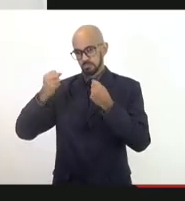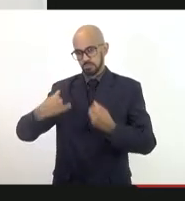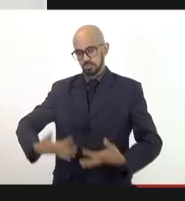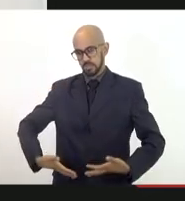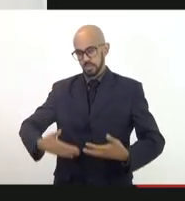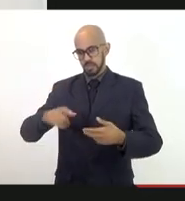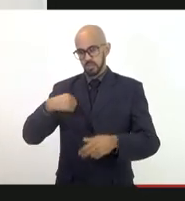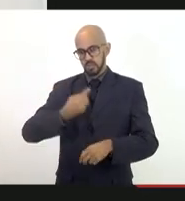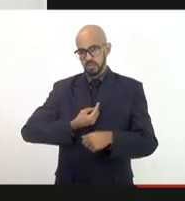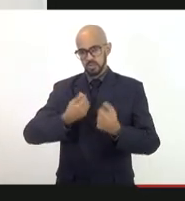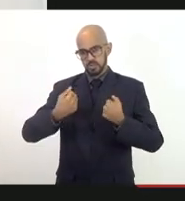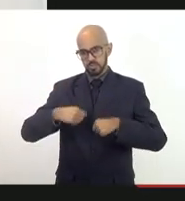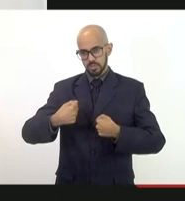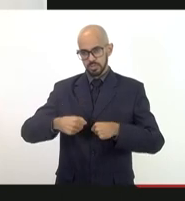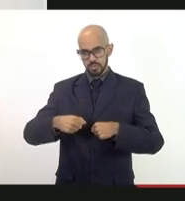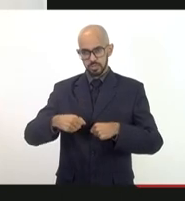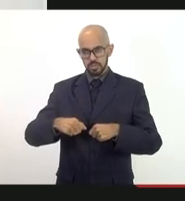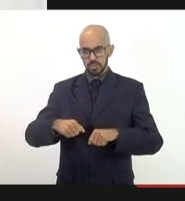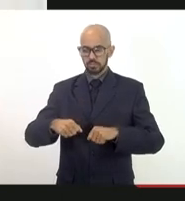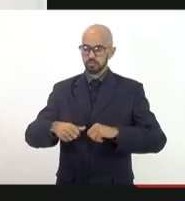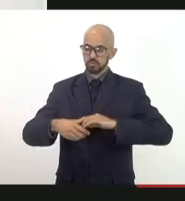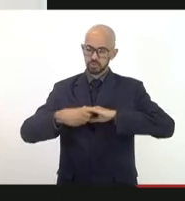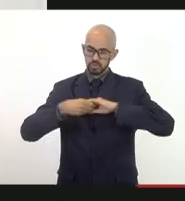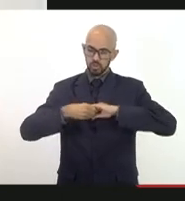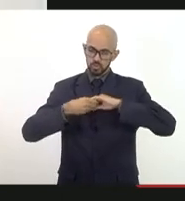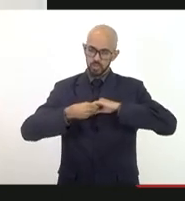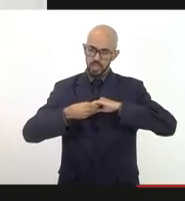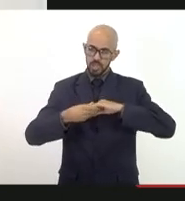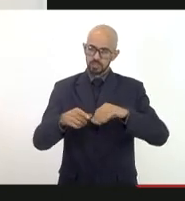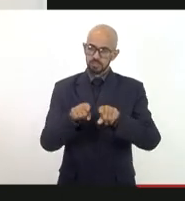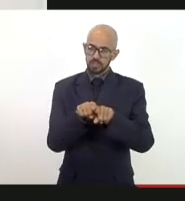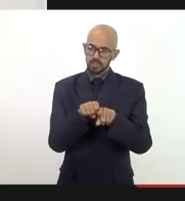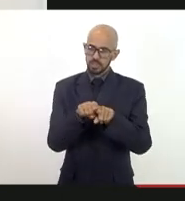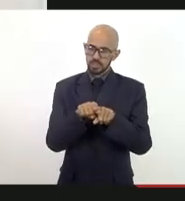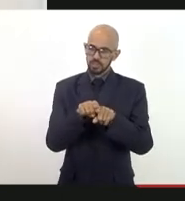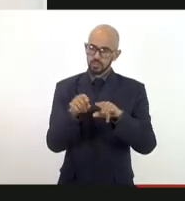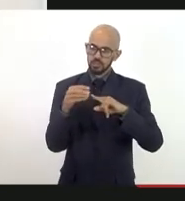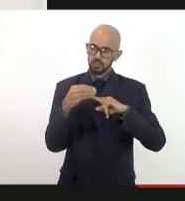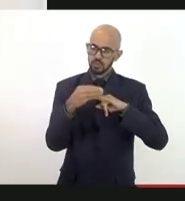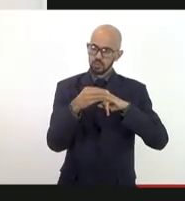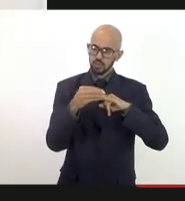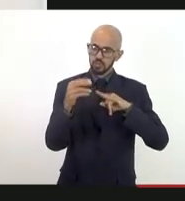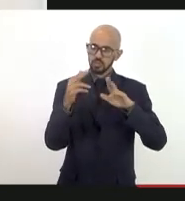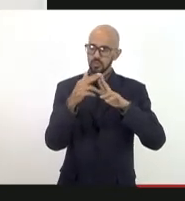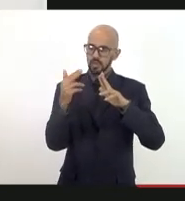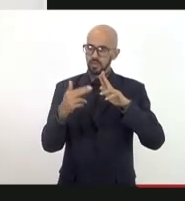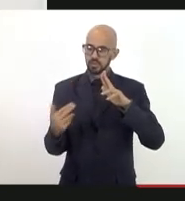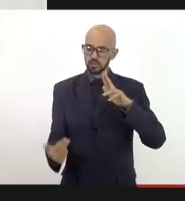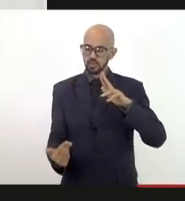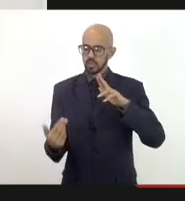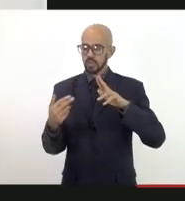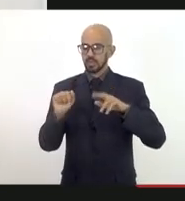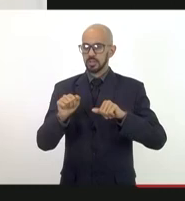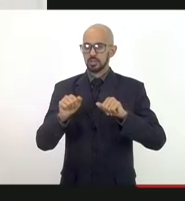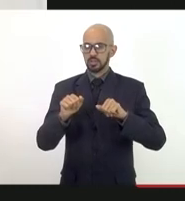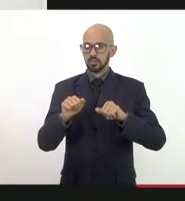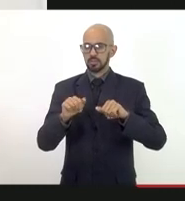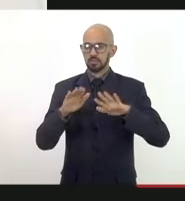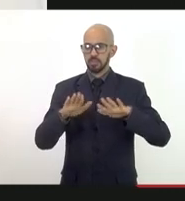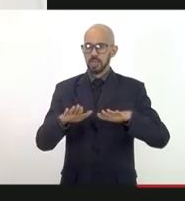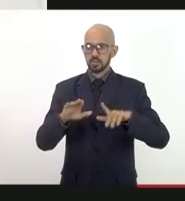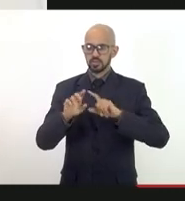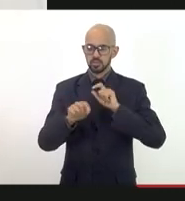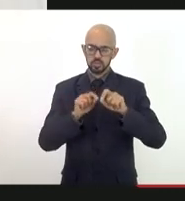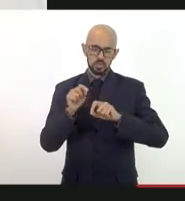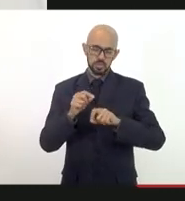nós precisamos saudar as iniciativas, as parcerias com a Fiocruz, com a FRJ, com a LACEN, enfim, tantas outras parcerias, mas